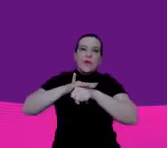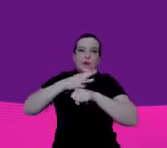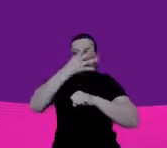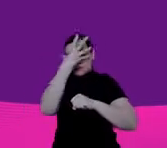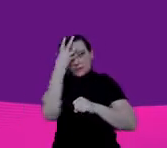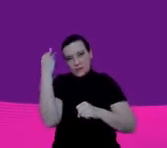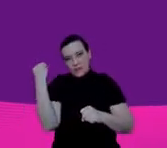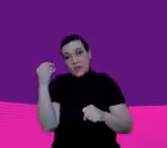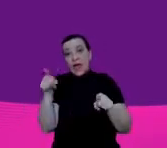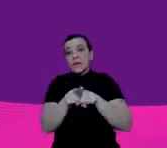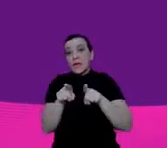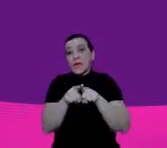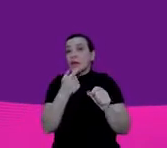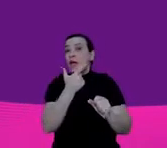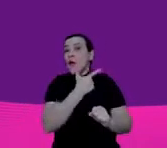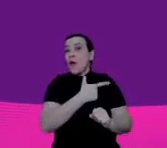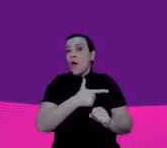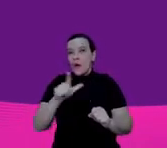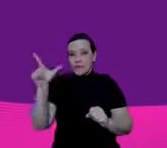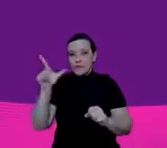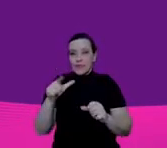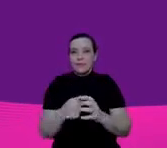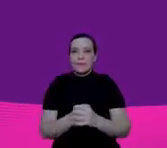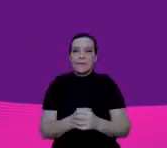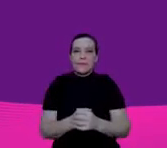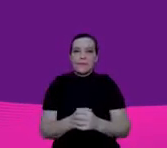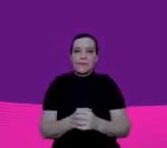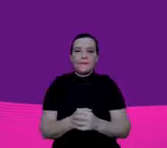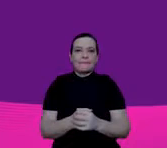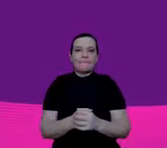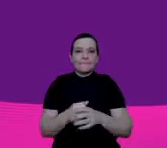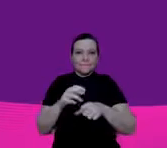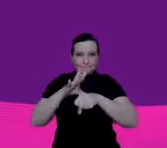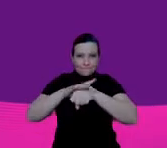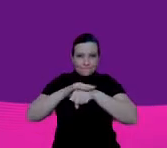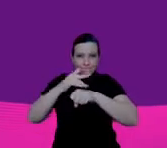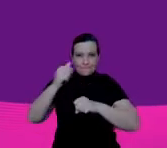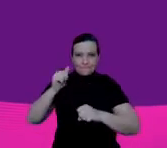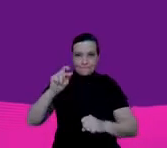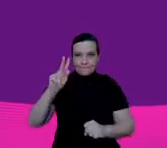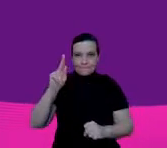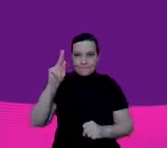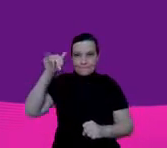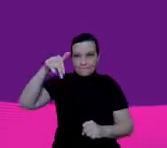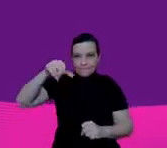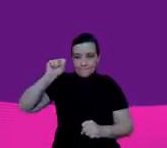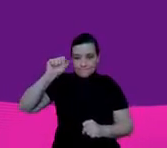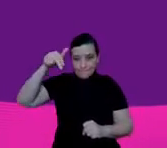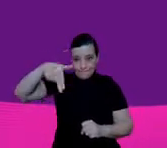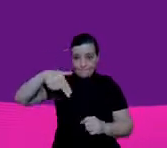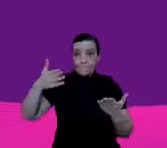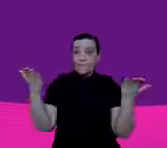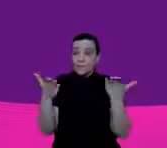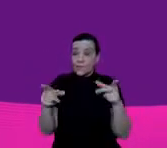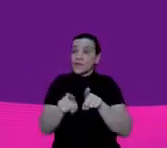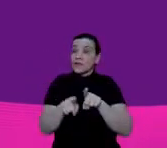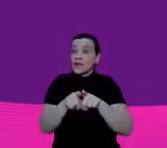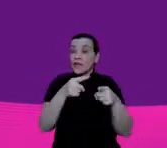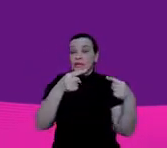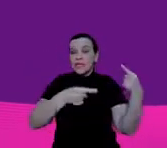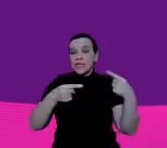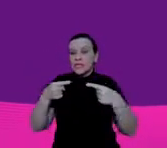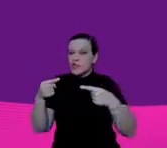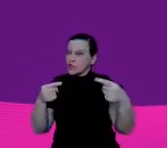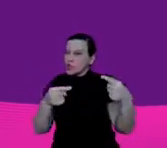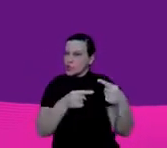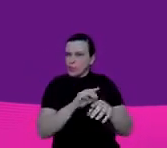de sinucleinopatia. A doença de Parkinson também, hoje em dia, se discute muito se realmente existe uma única entidade doença